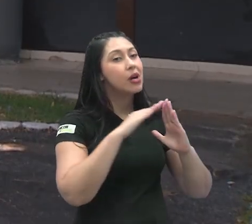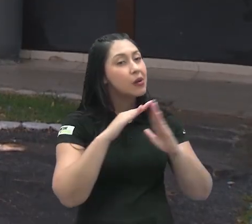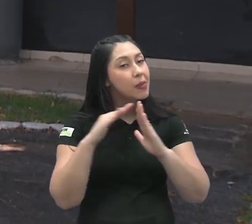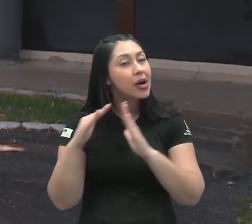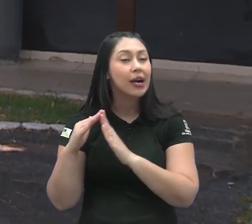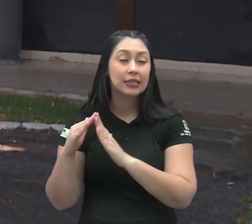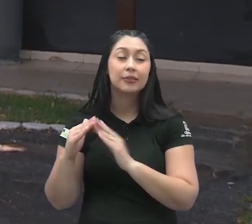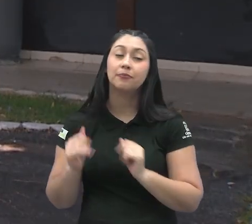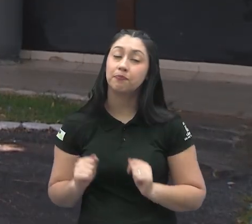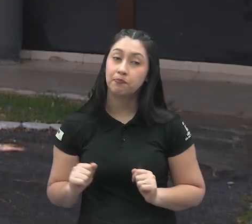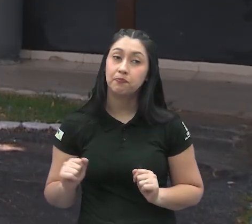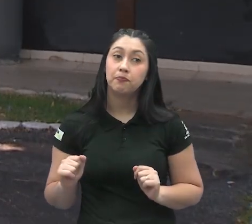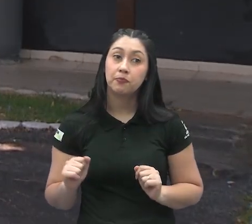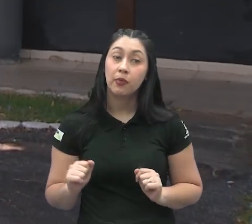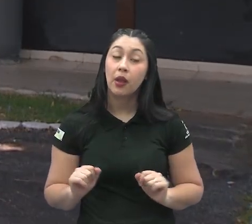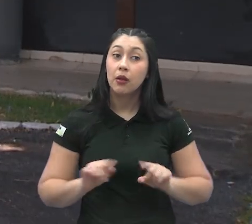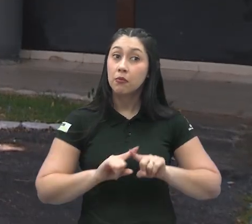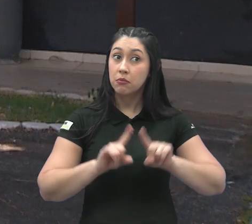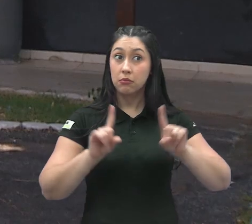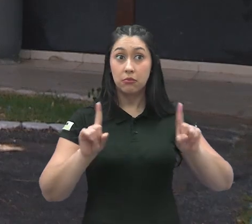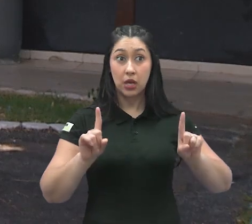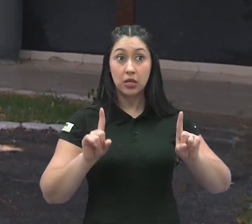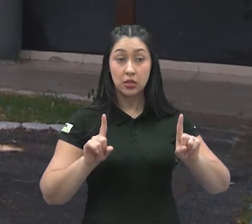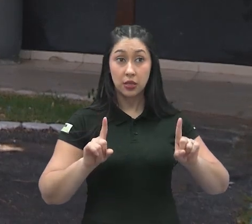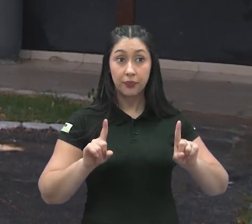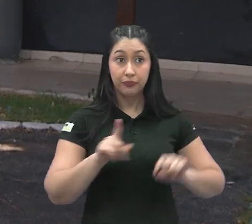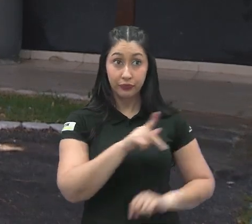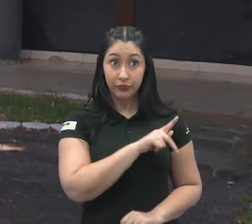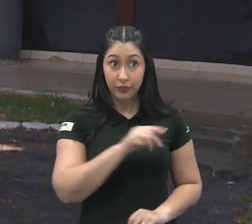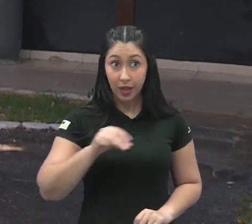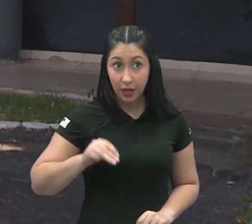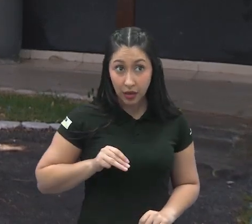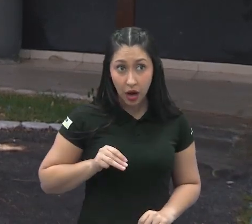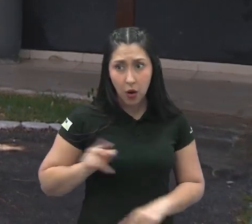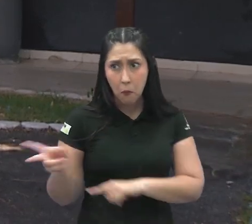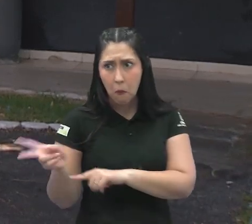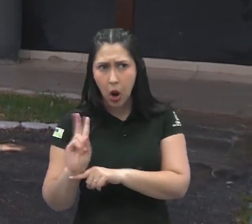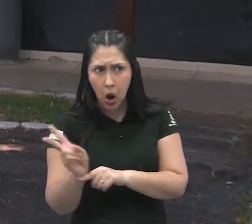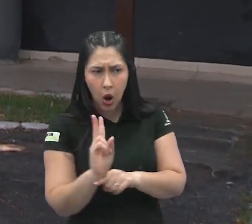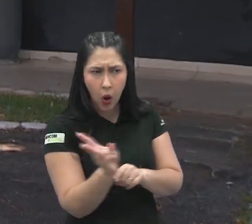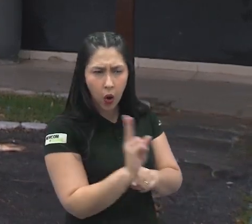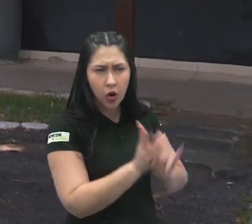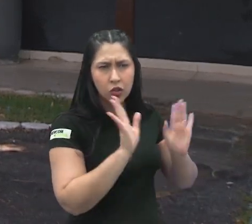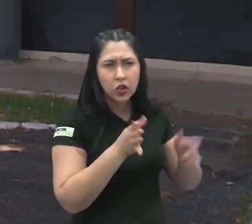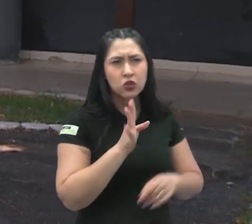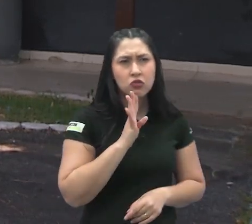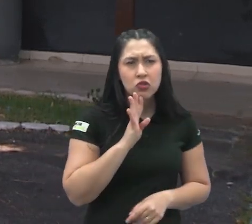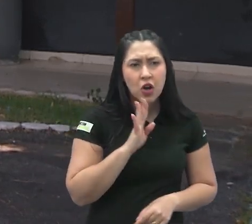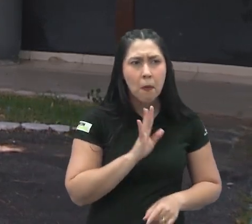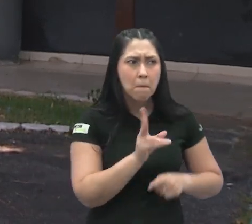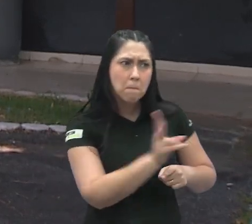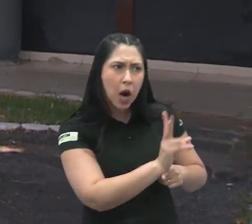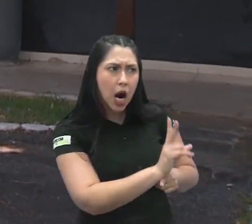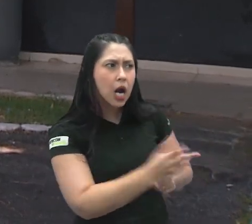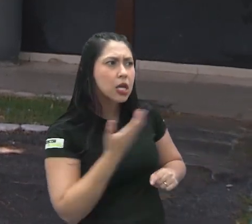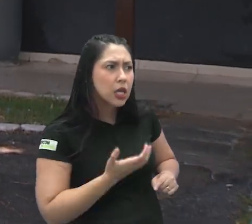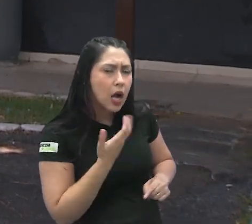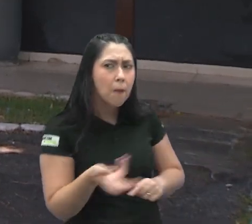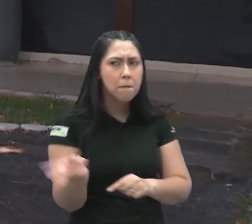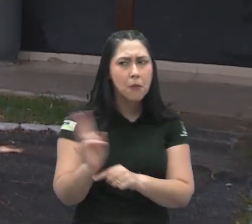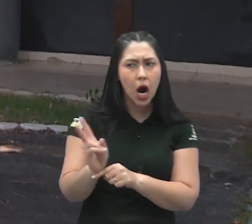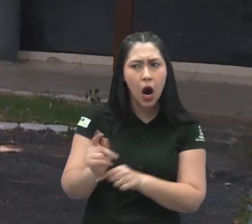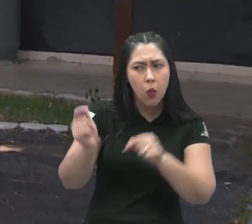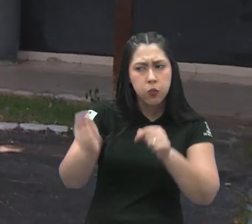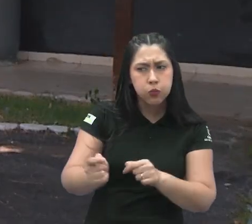tentar furtos, né, em casas vazias. Porém, a Polícia Militar, dentre as operações que já são conhecidas, Operação Natal, Operação Ano